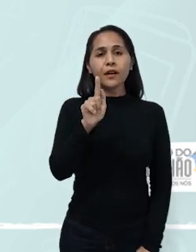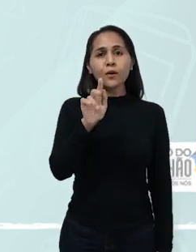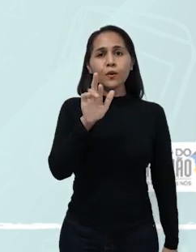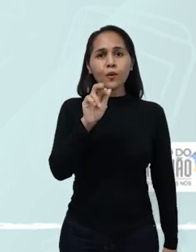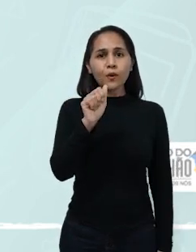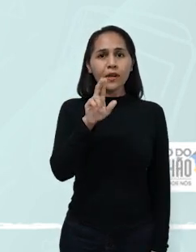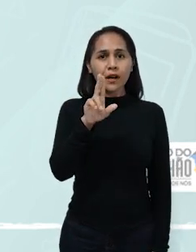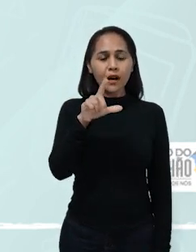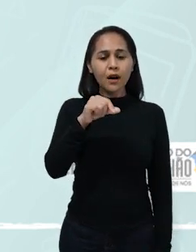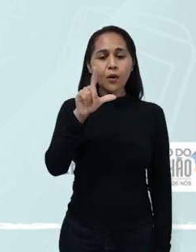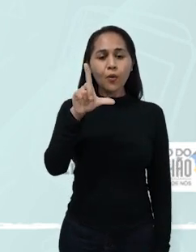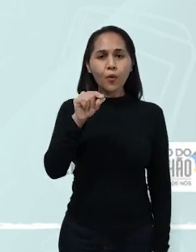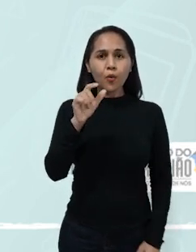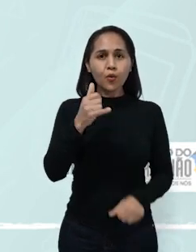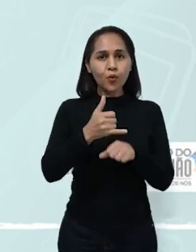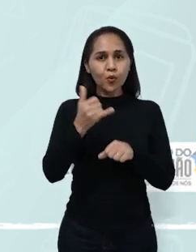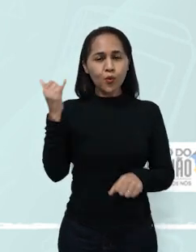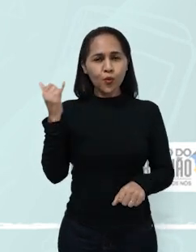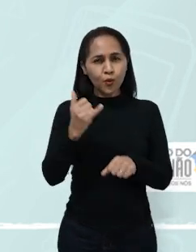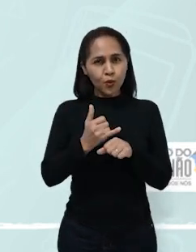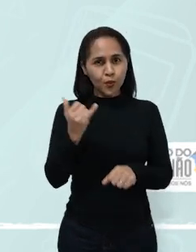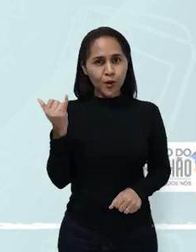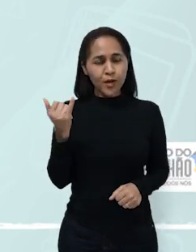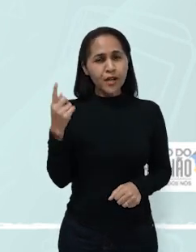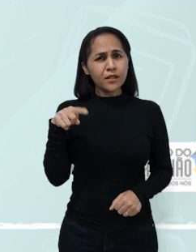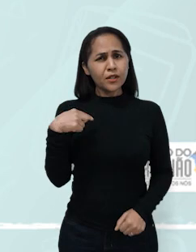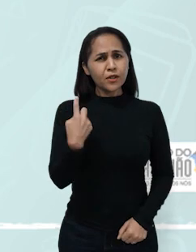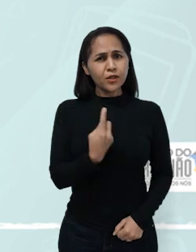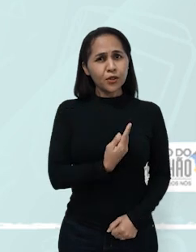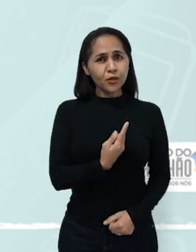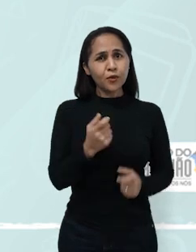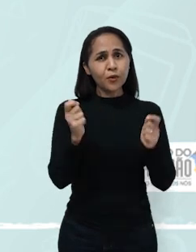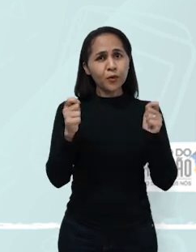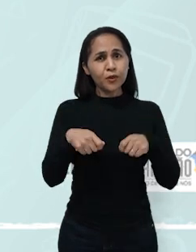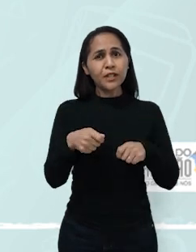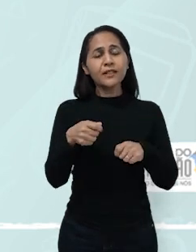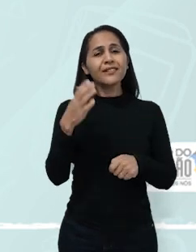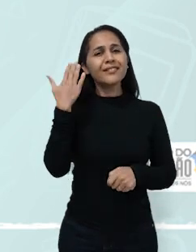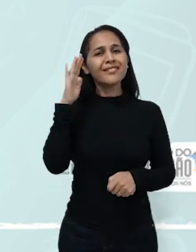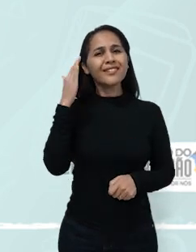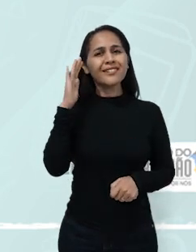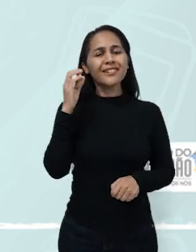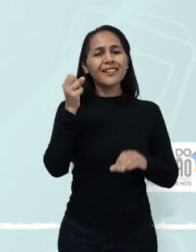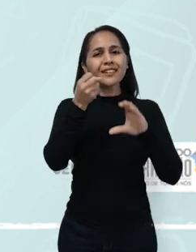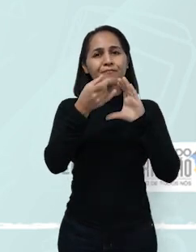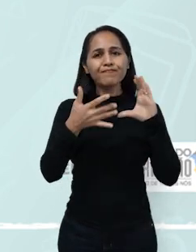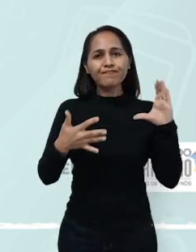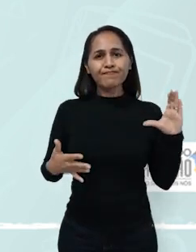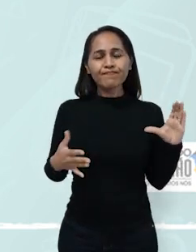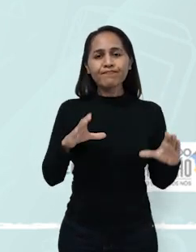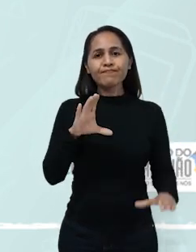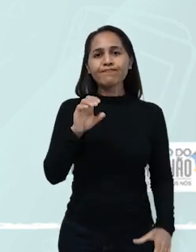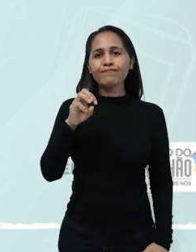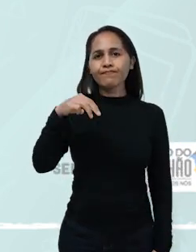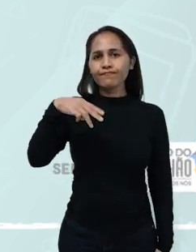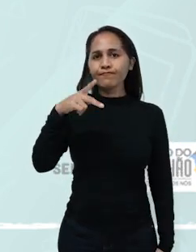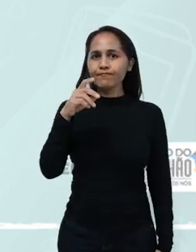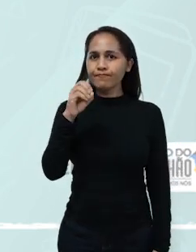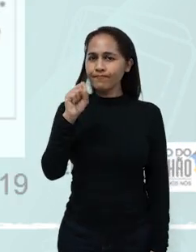um artifício matemático que vai nos permitir classificar os compostos. Tudo bem? Então,